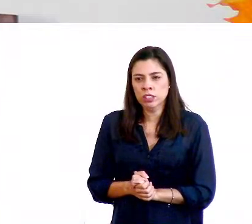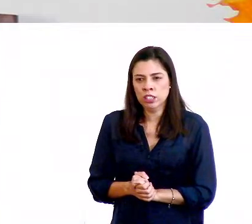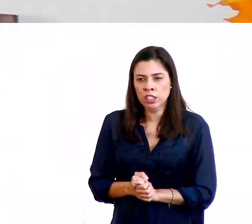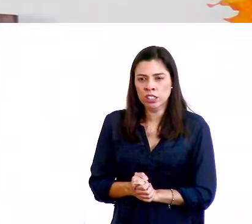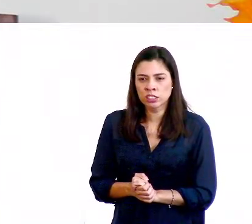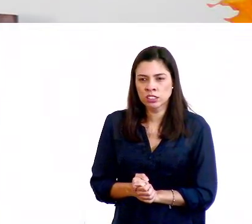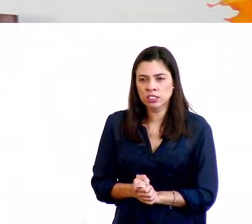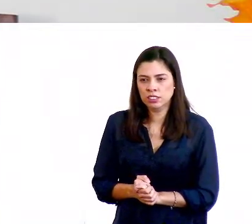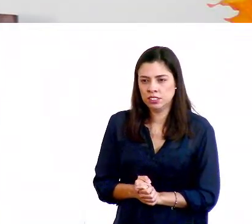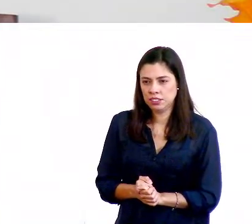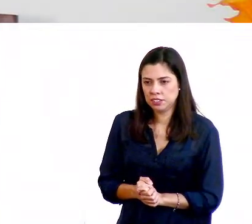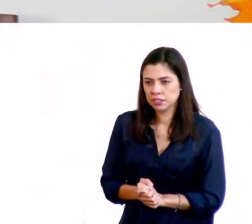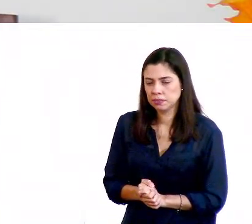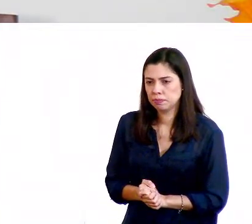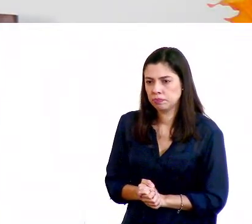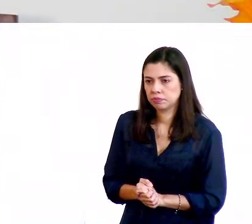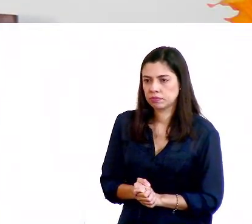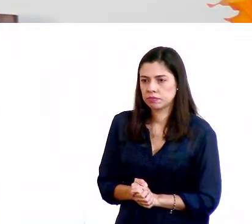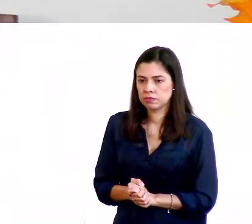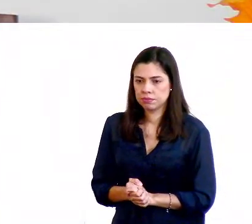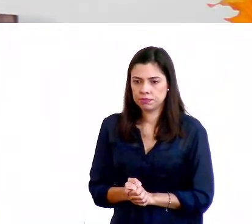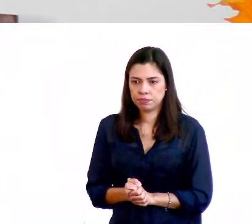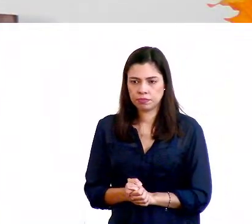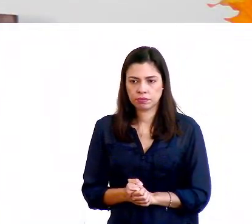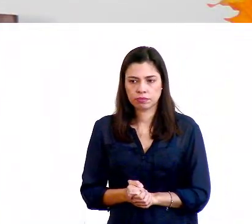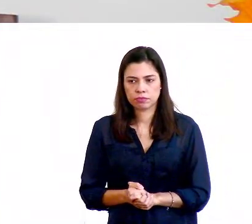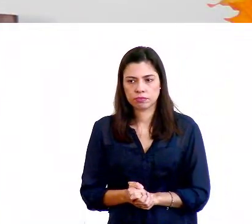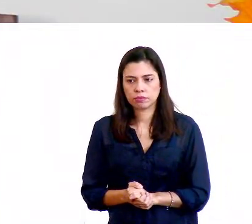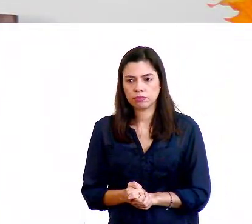A garantia da nossa salvação